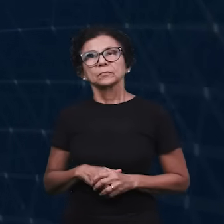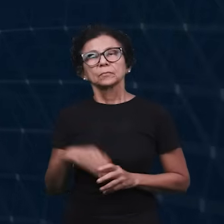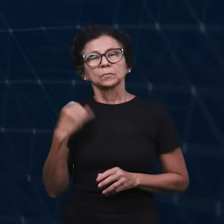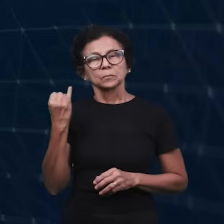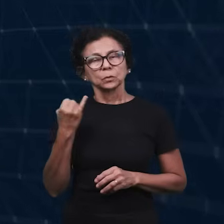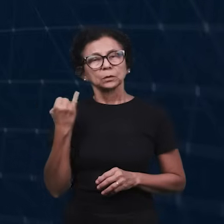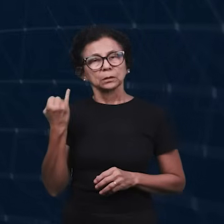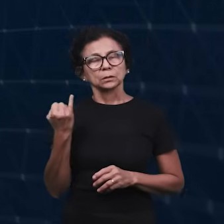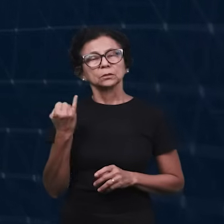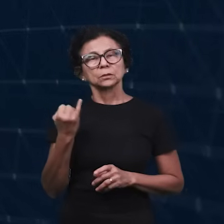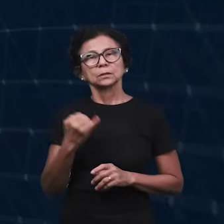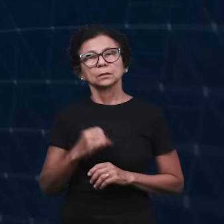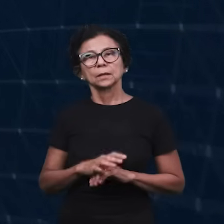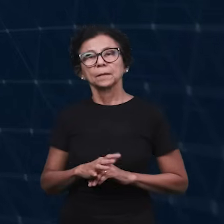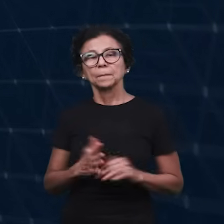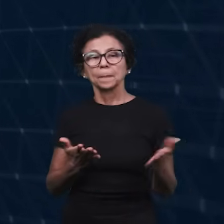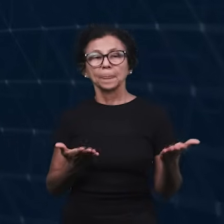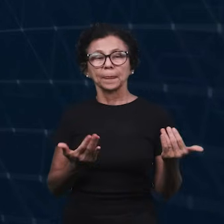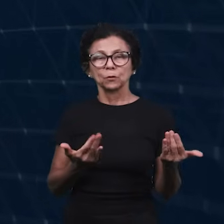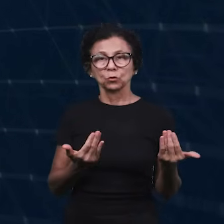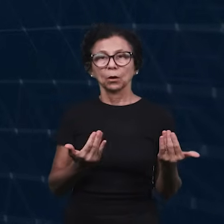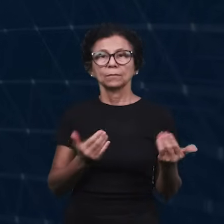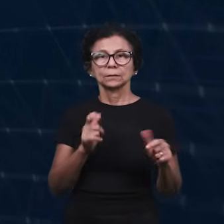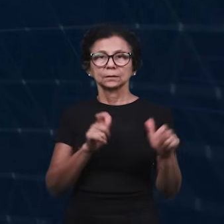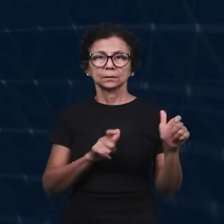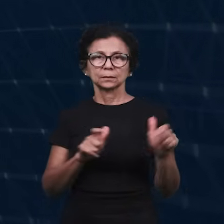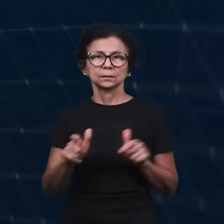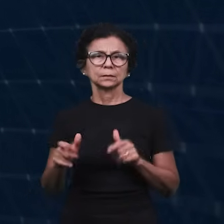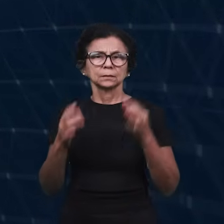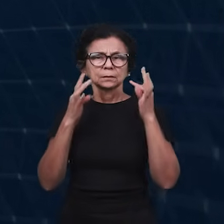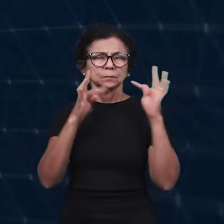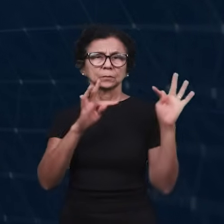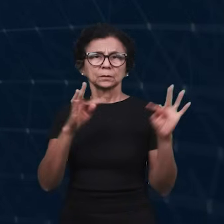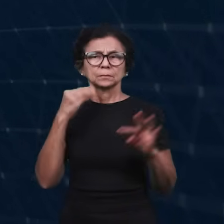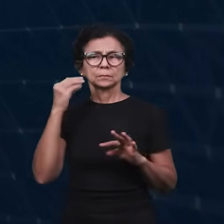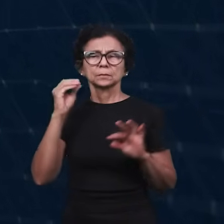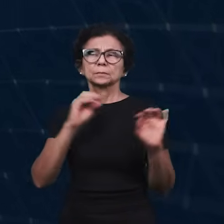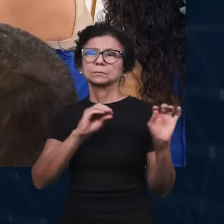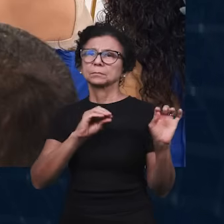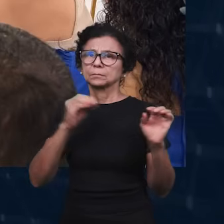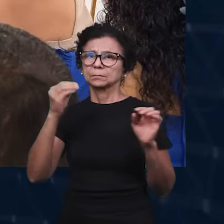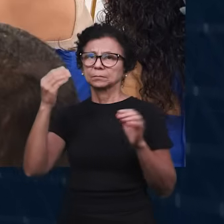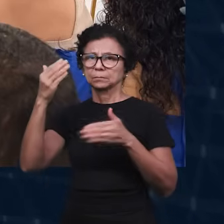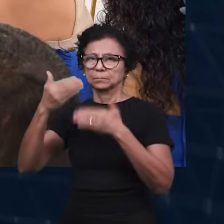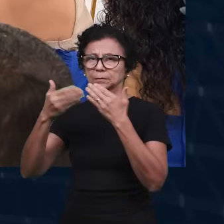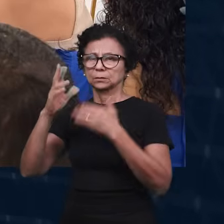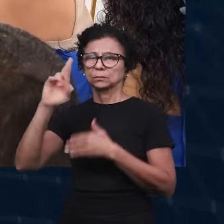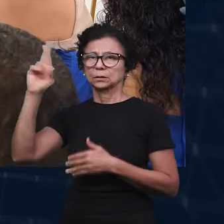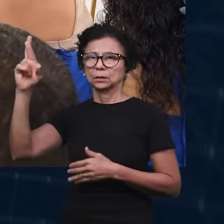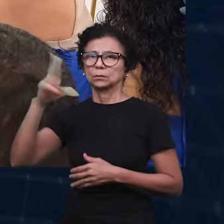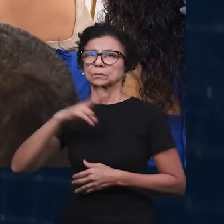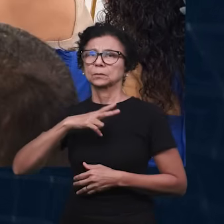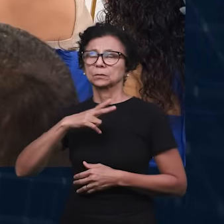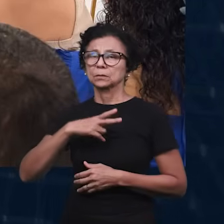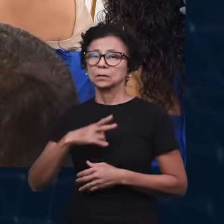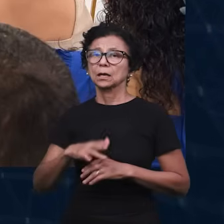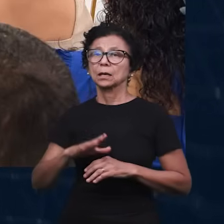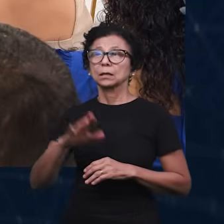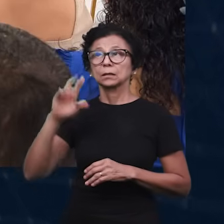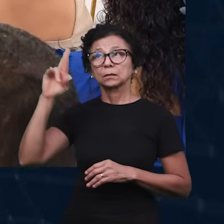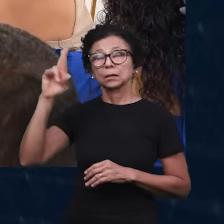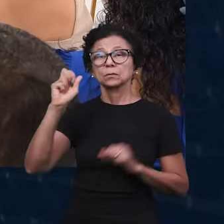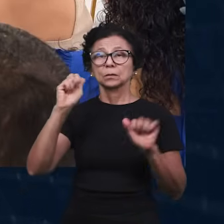de Deus. Ao longo do culto, muitos jovens testemunharam experiências pessoais com o Senhor e viveram momentos de grande